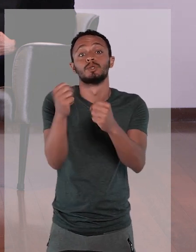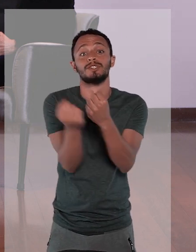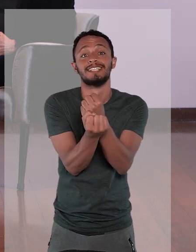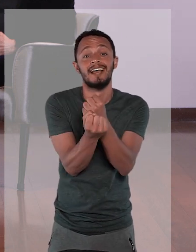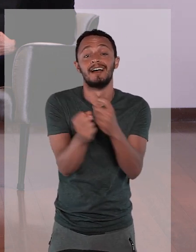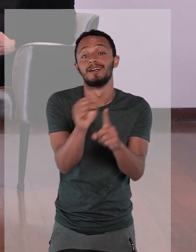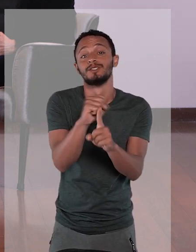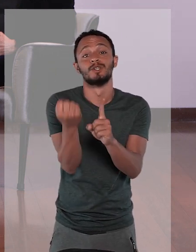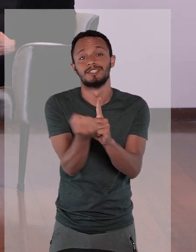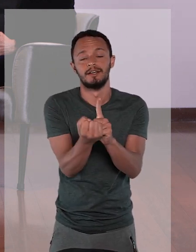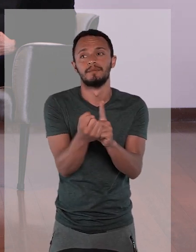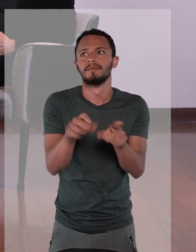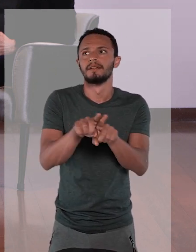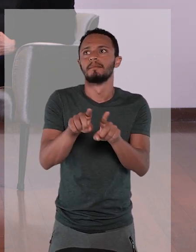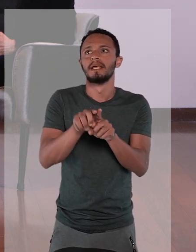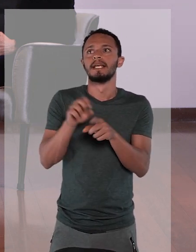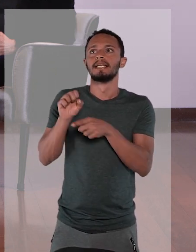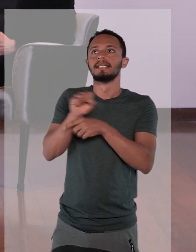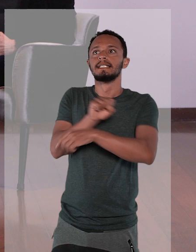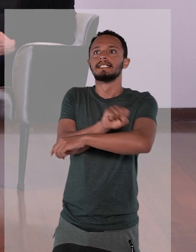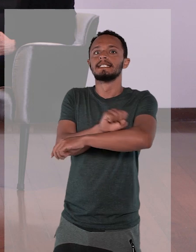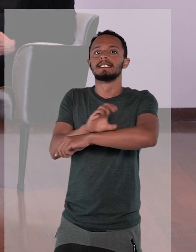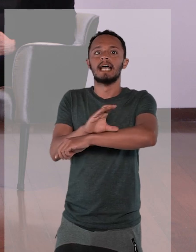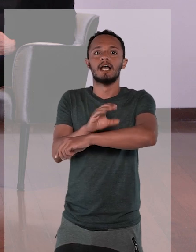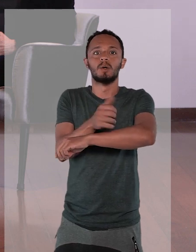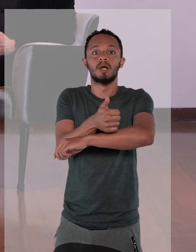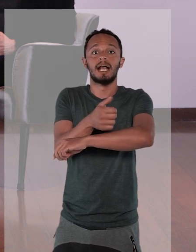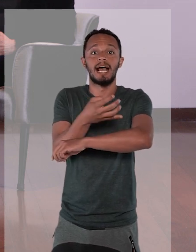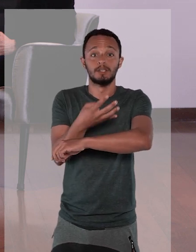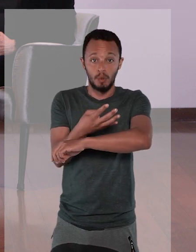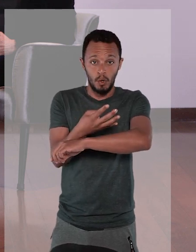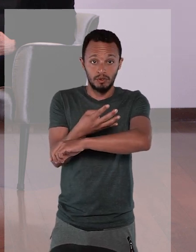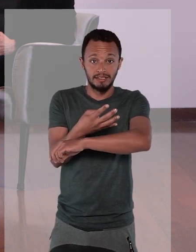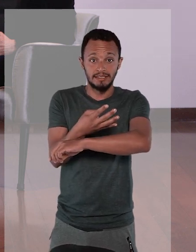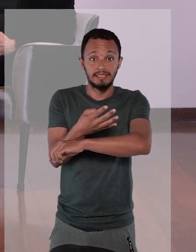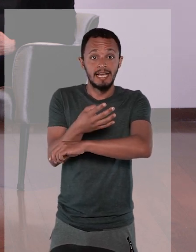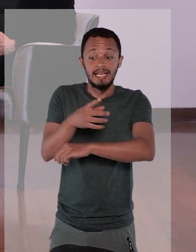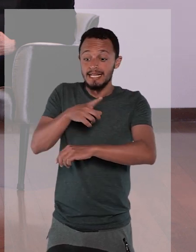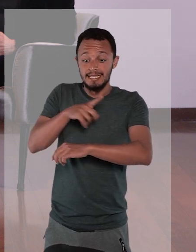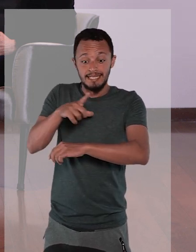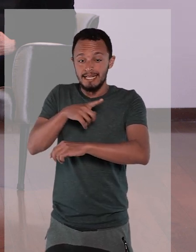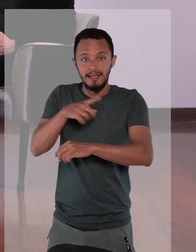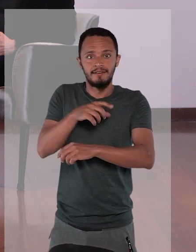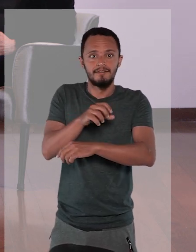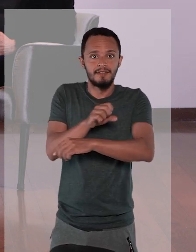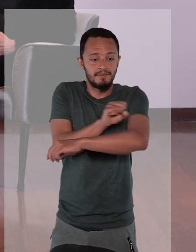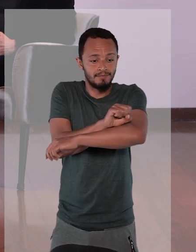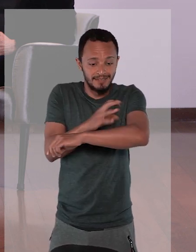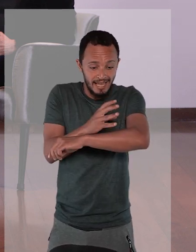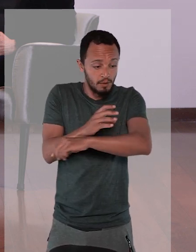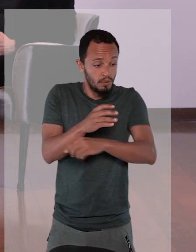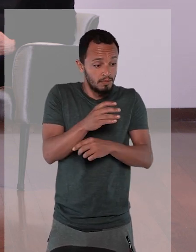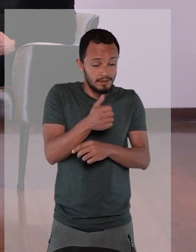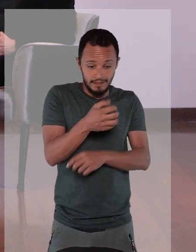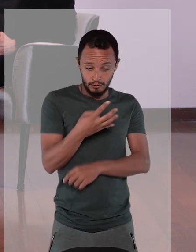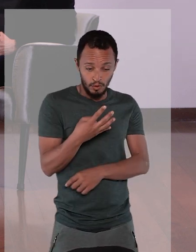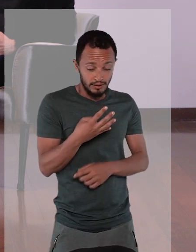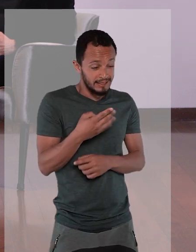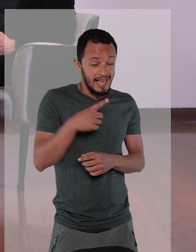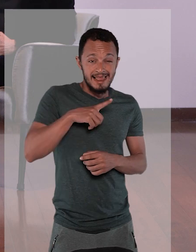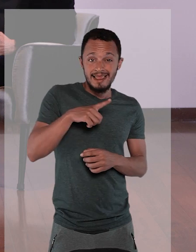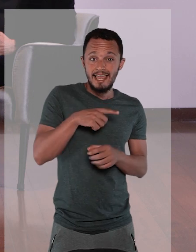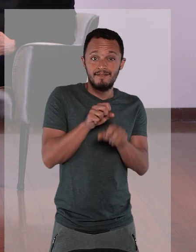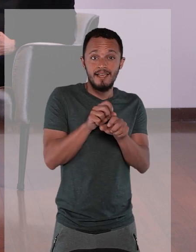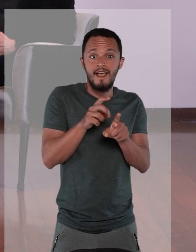século XIV, do final da segunda metade, né, que geraram o Renascimento. É isso. Né? Então, assim, aí